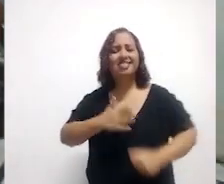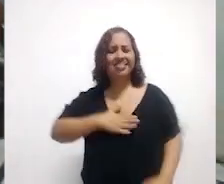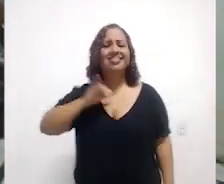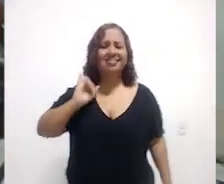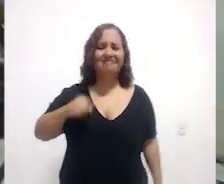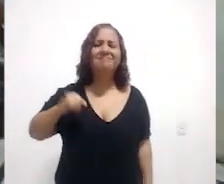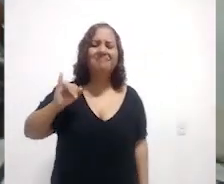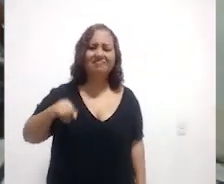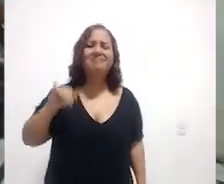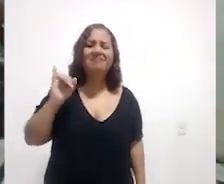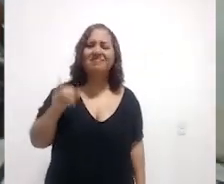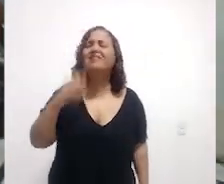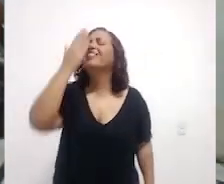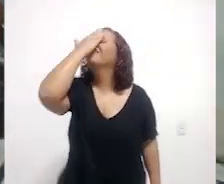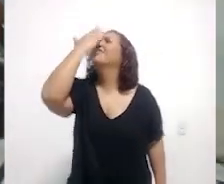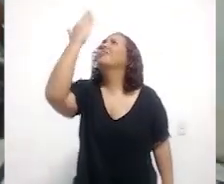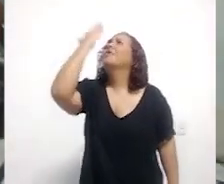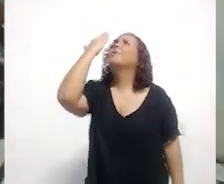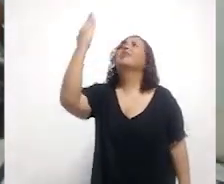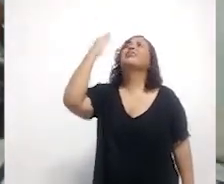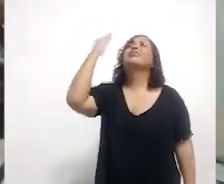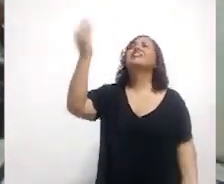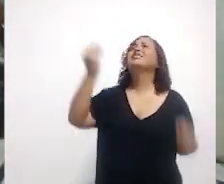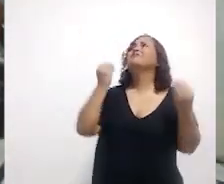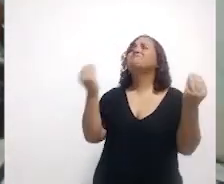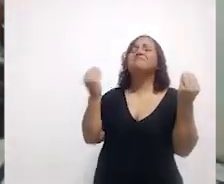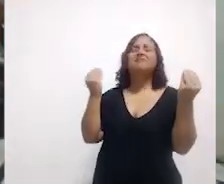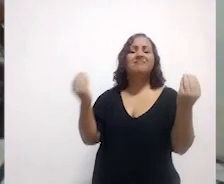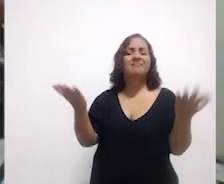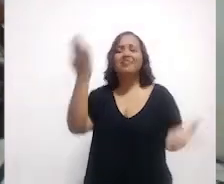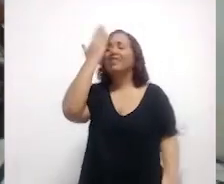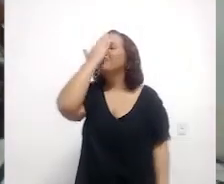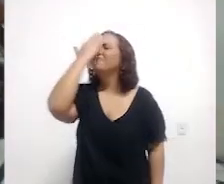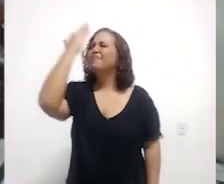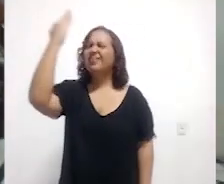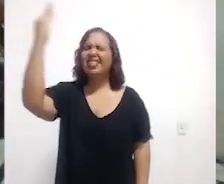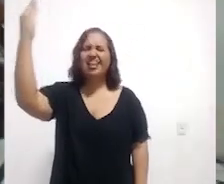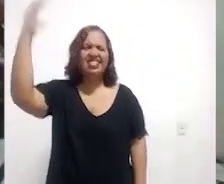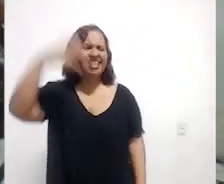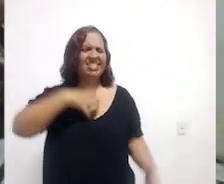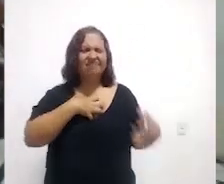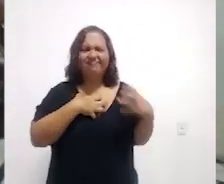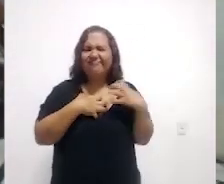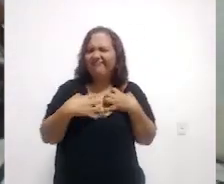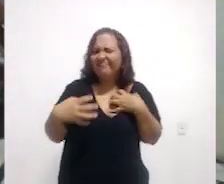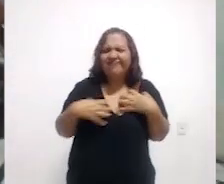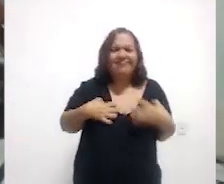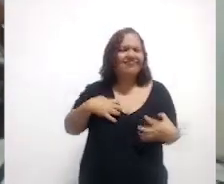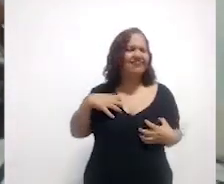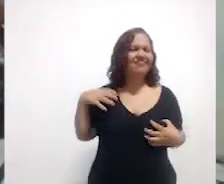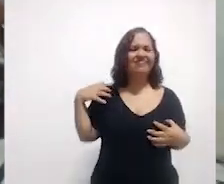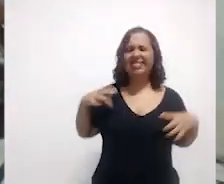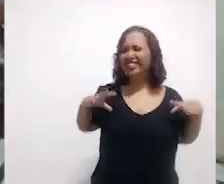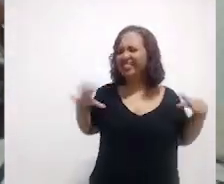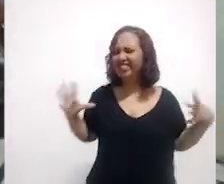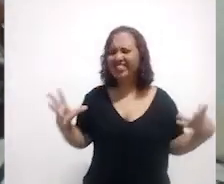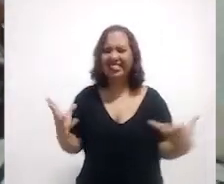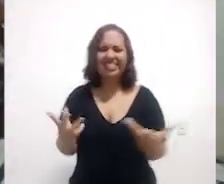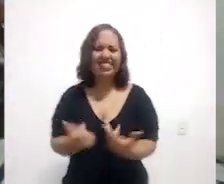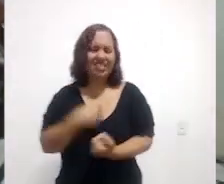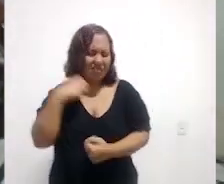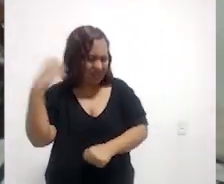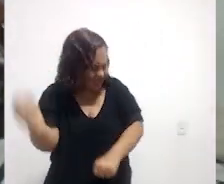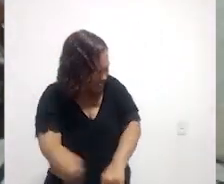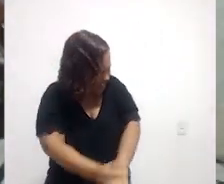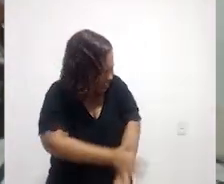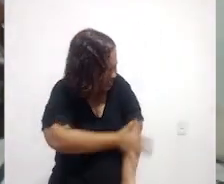Eita, que presença é essa? Presença que mexe e confronta com tudo aqui dentro da gente, que causa